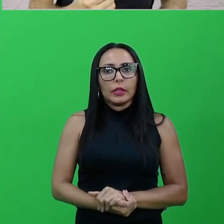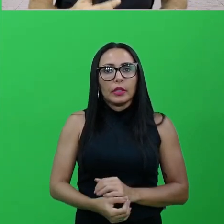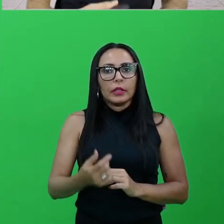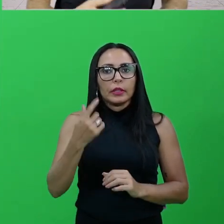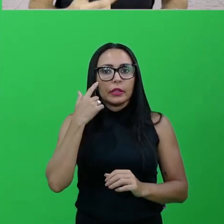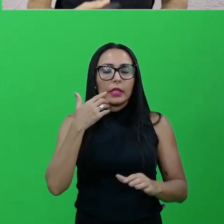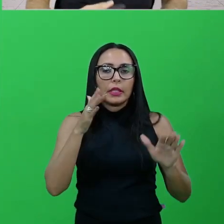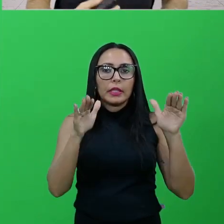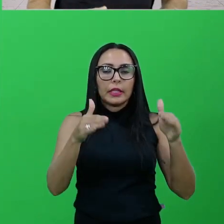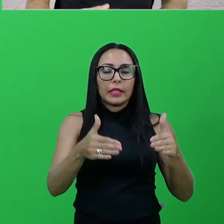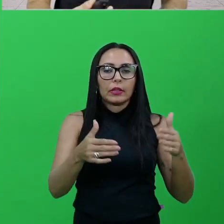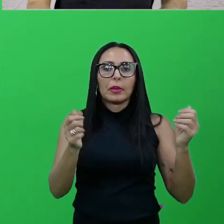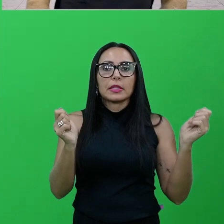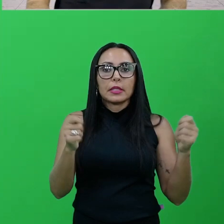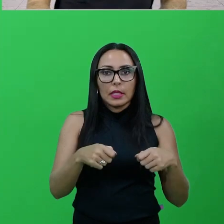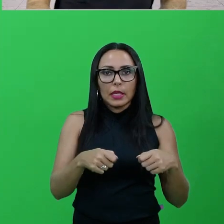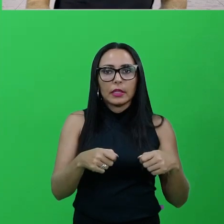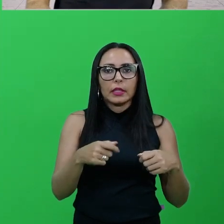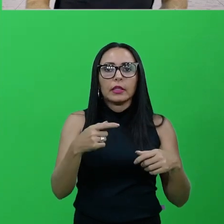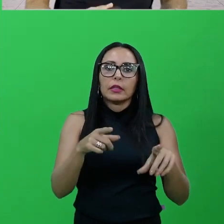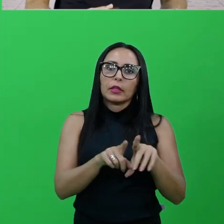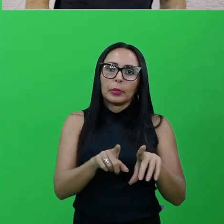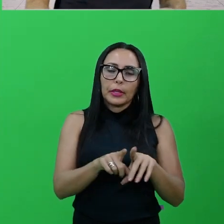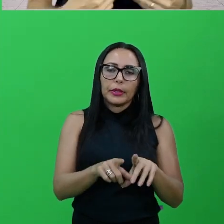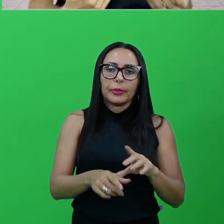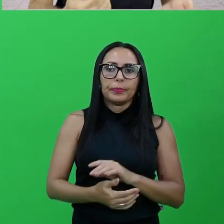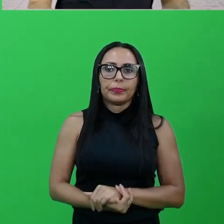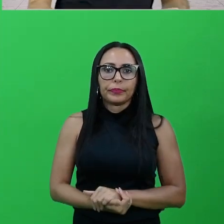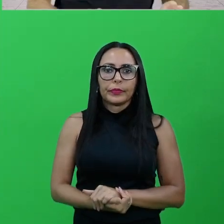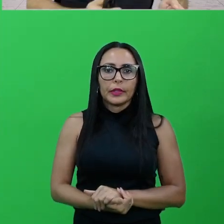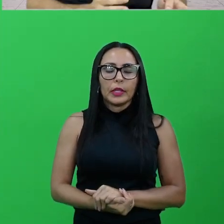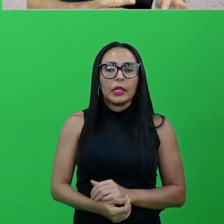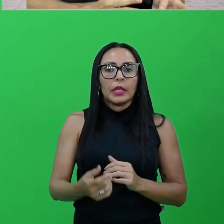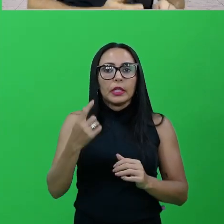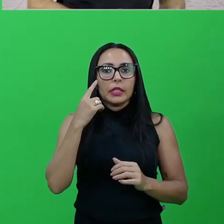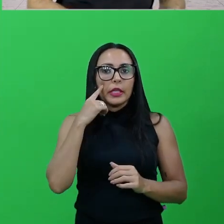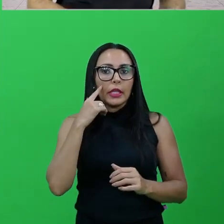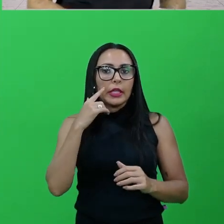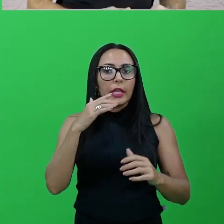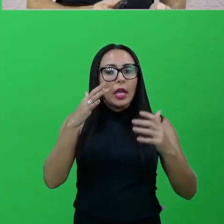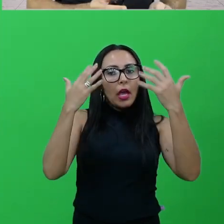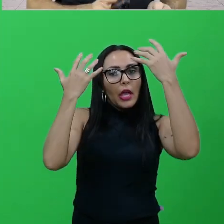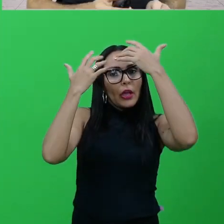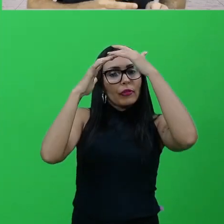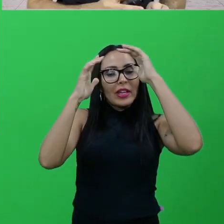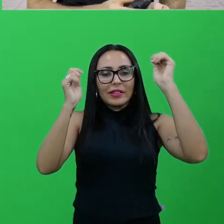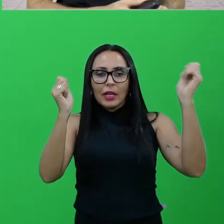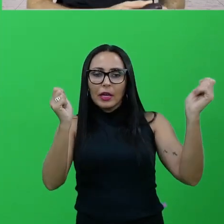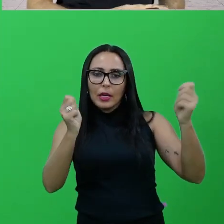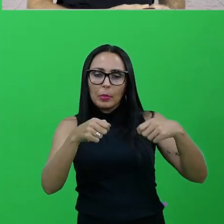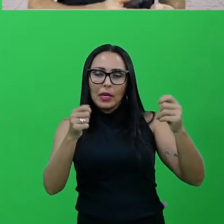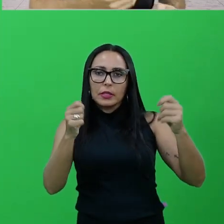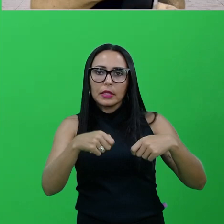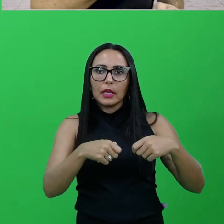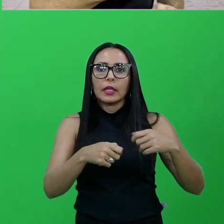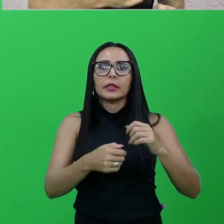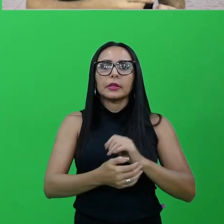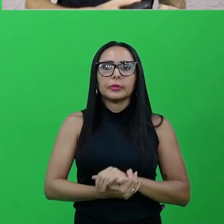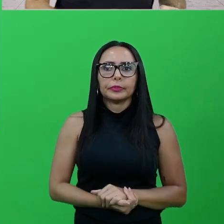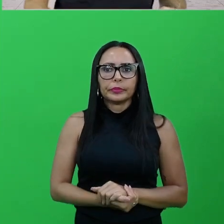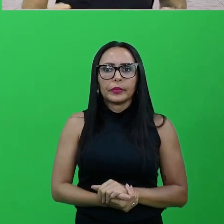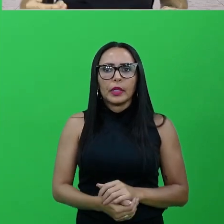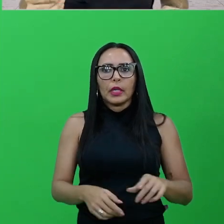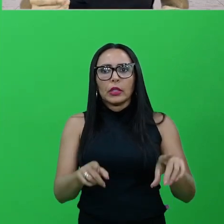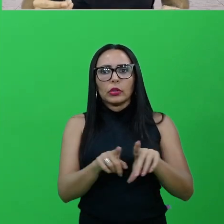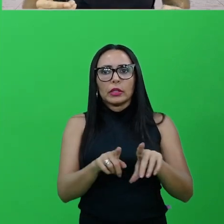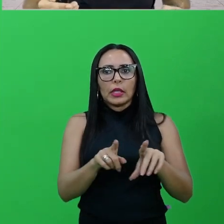as capacidades e com as alternativas, ou ele reflete as capacidades e as alternativas adotadas